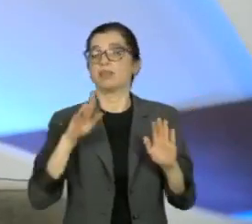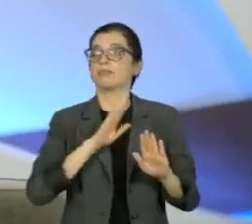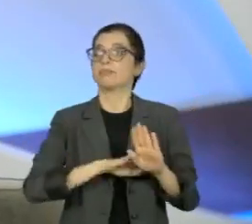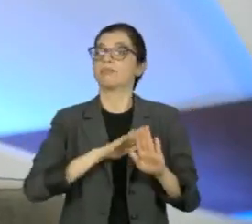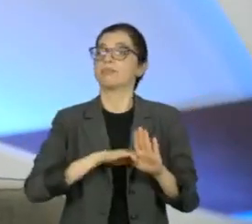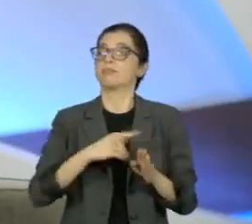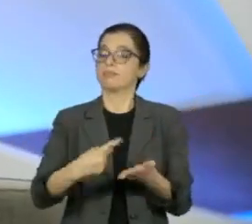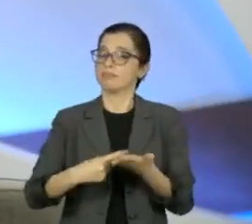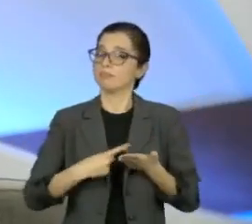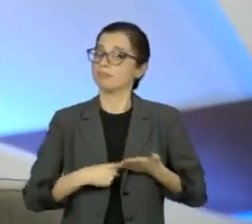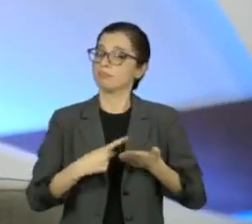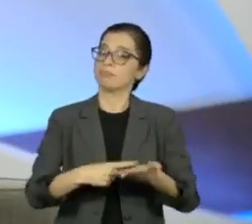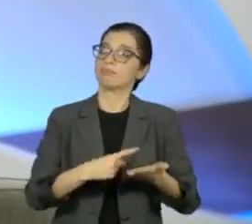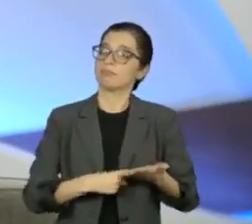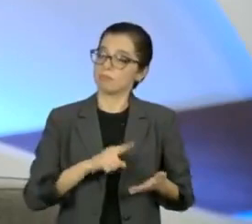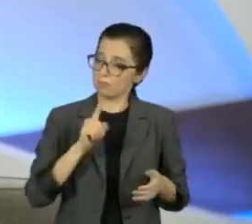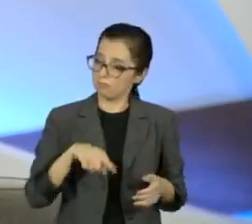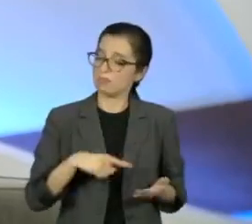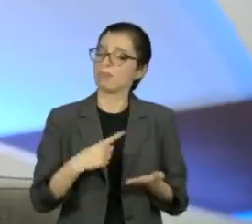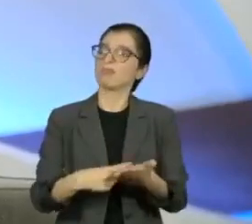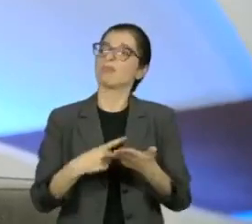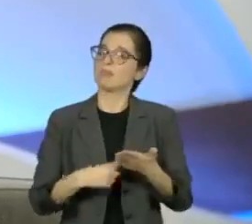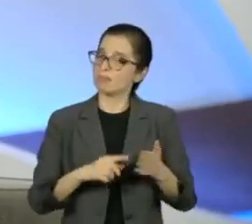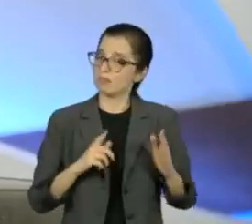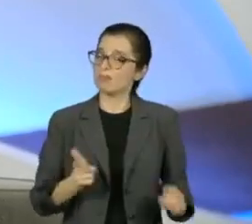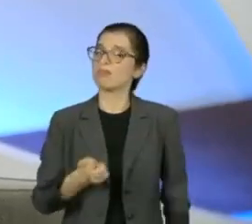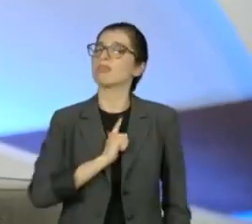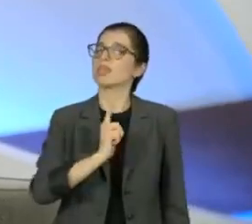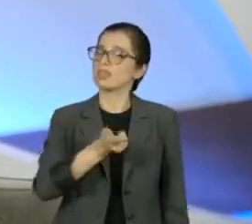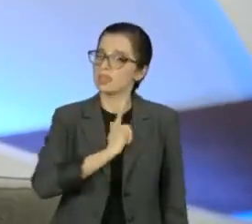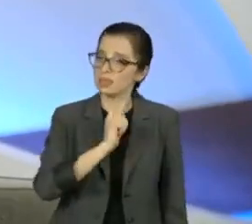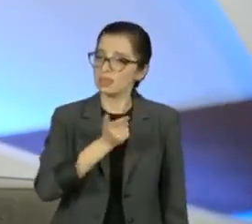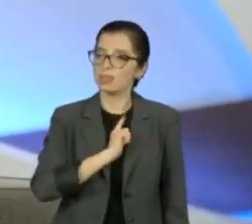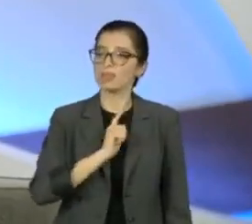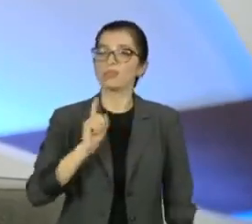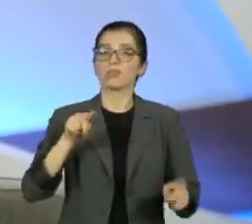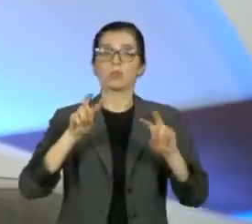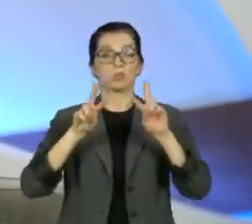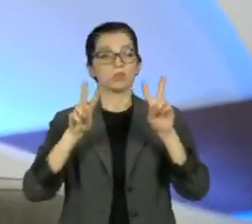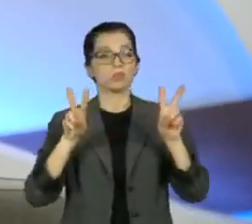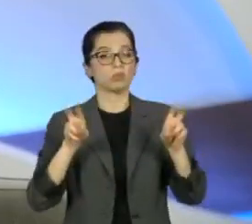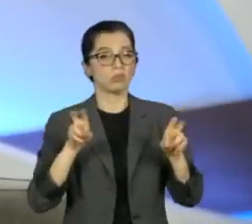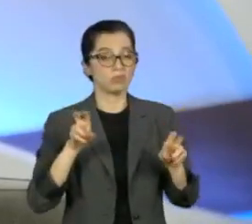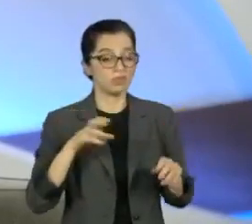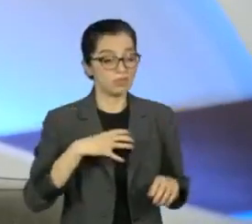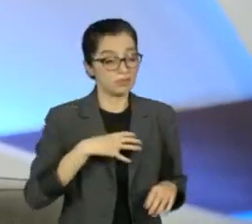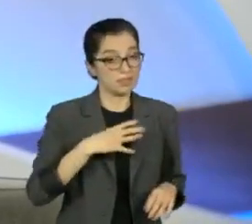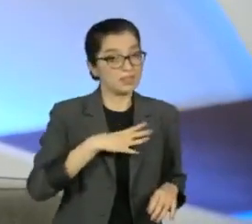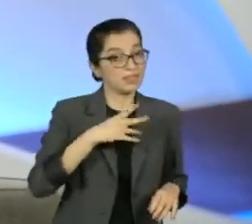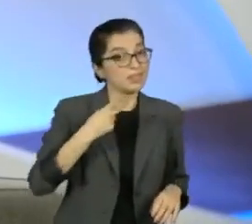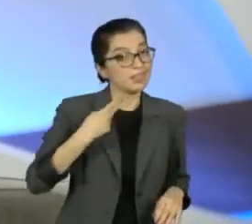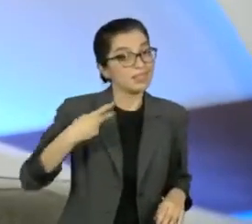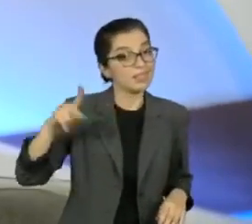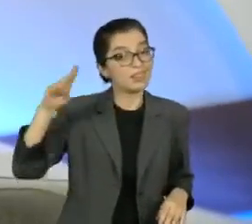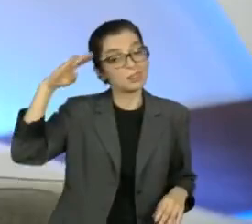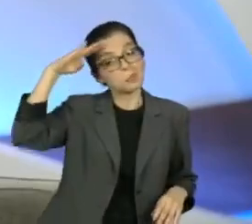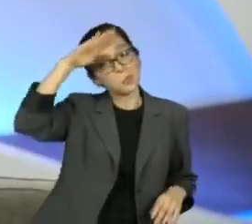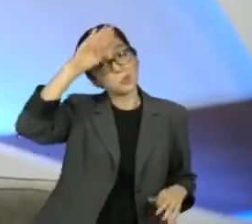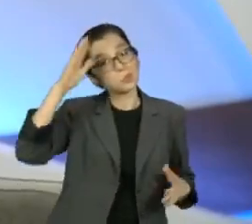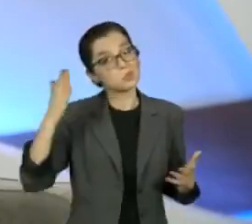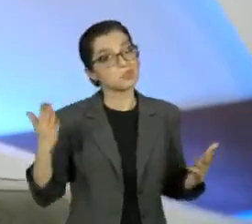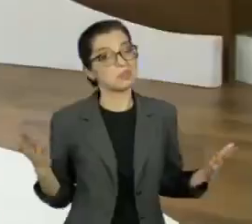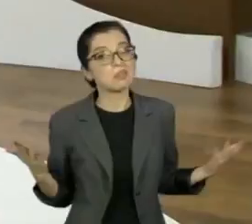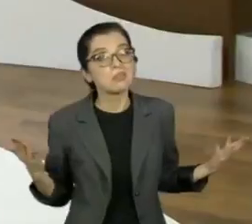Uma guerra por um negócio. Isso é um assunto privado. O que o Bolsonaro fez, ele copiou